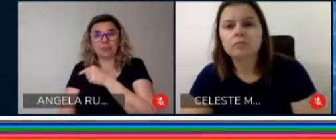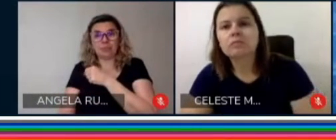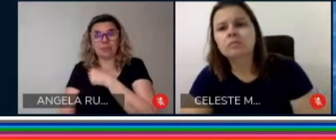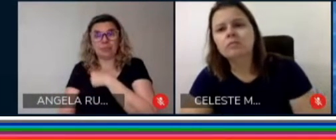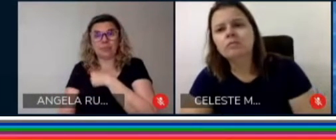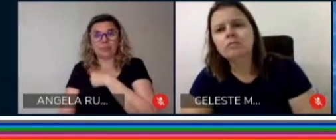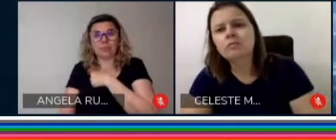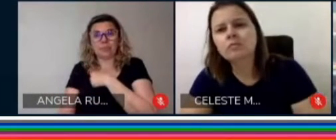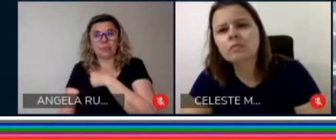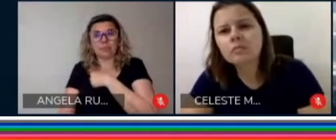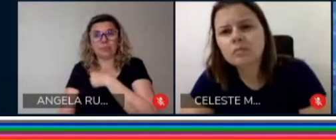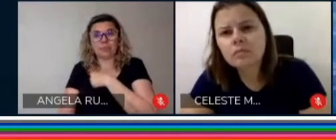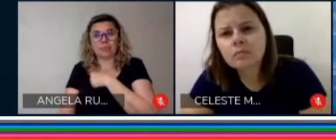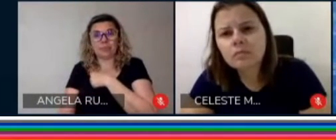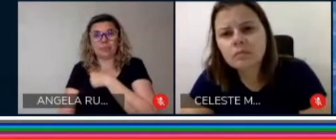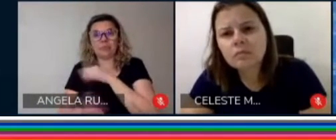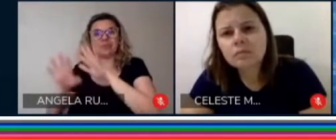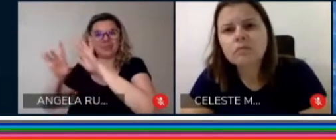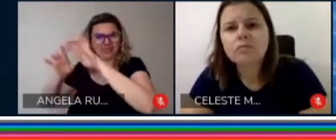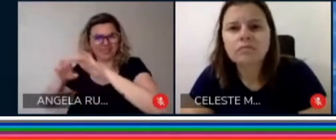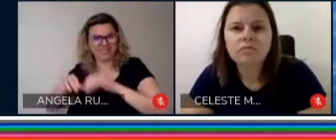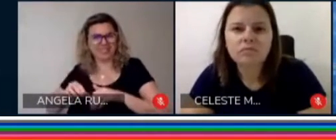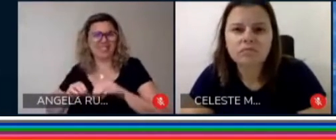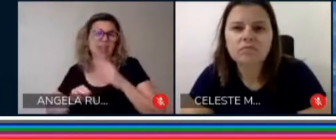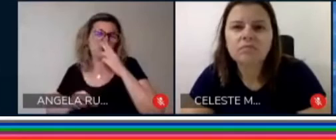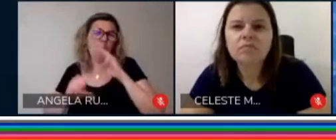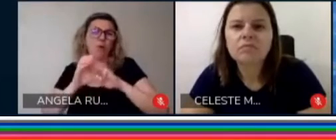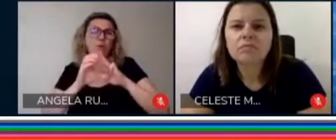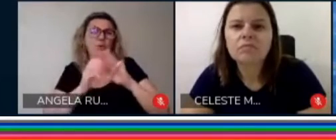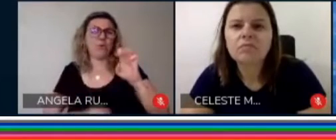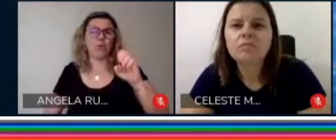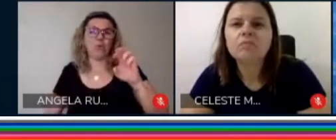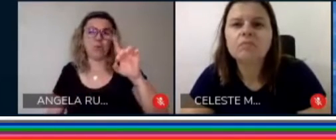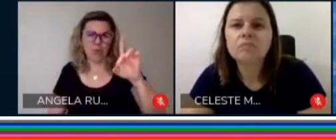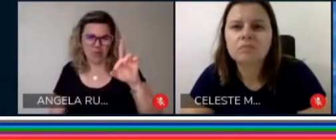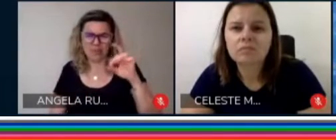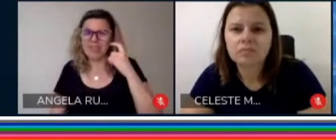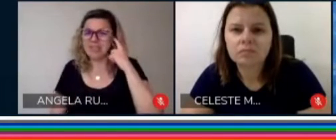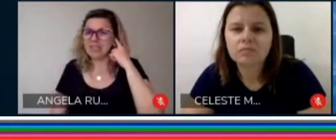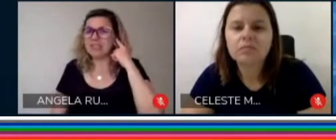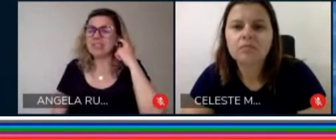redator, não, meu Word, né? Esqueci como, mas